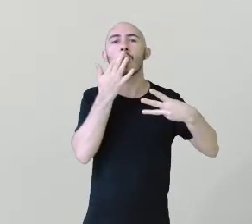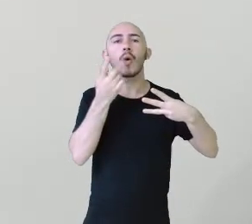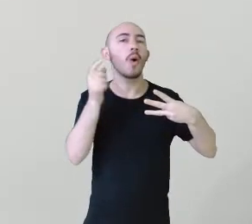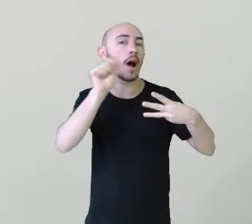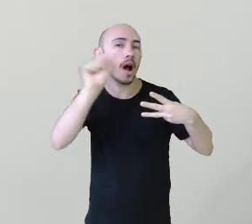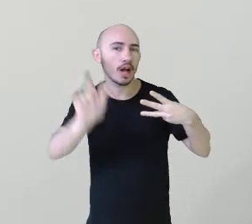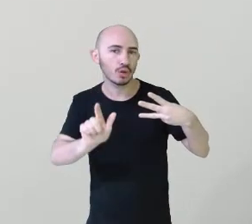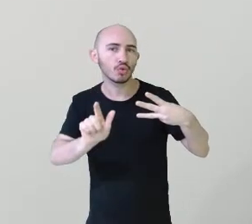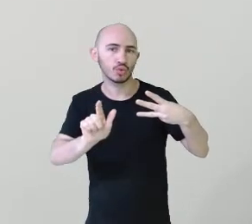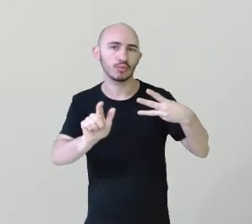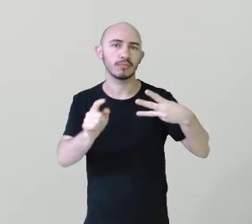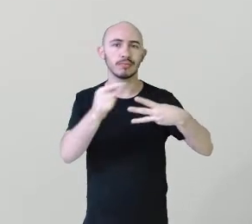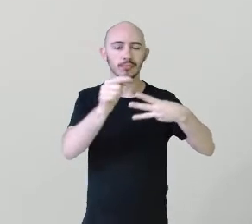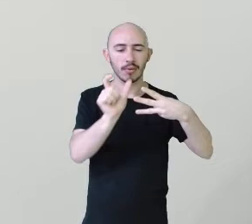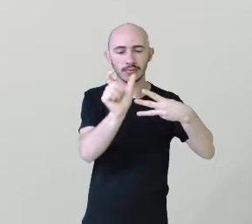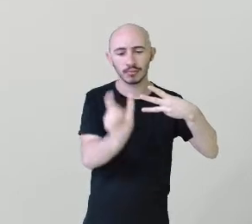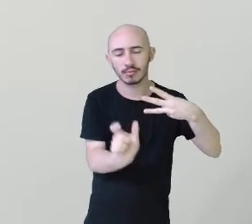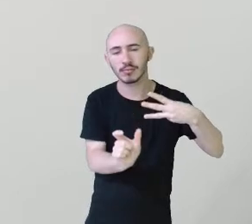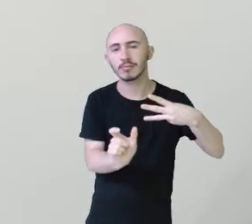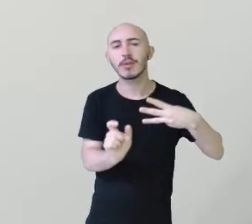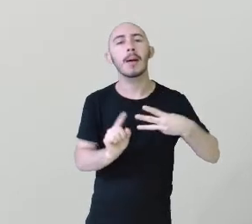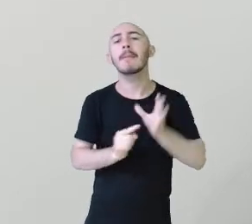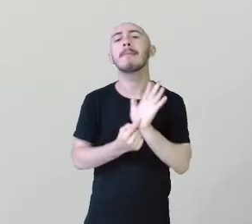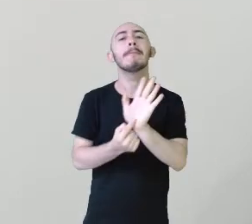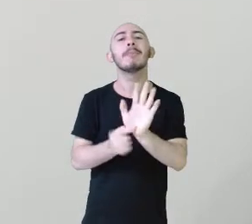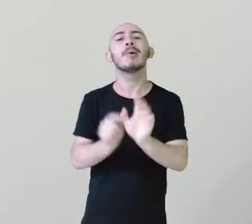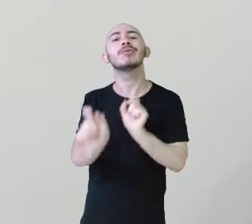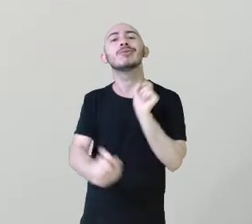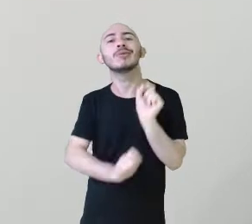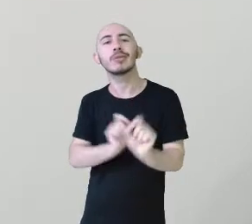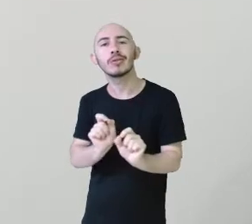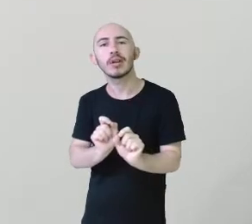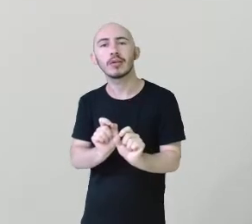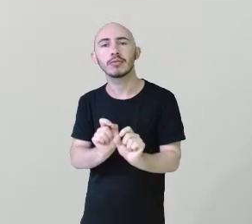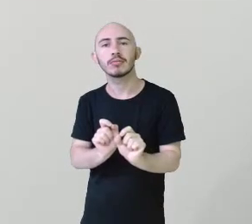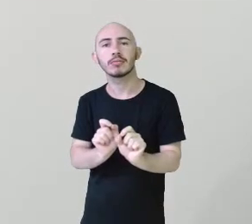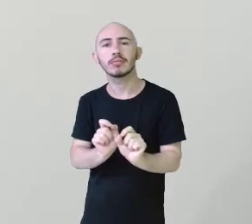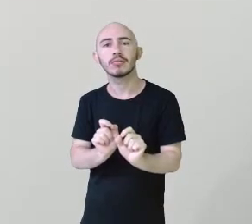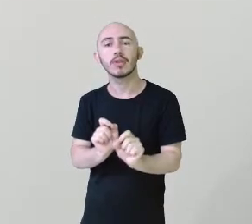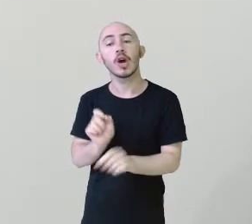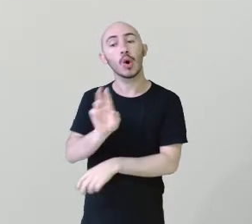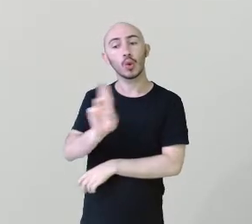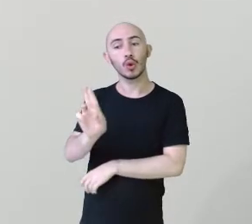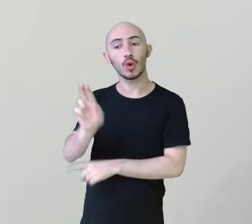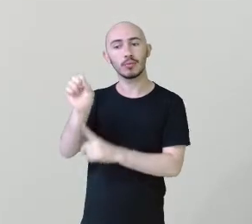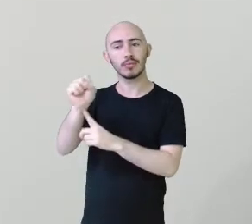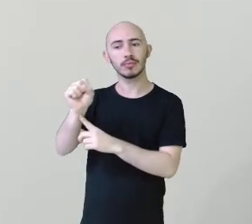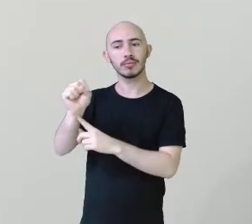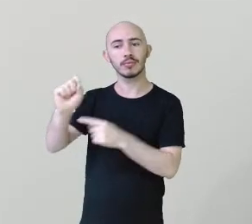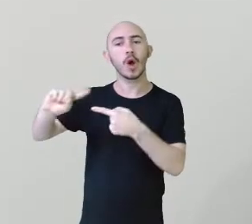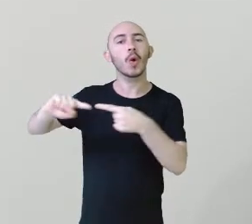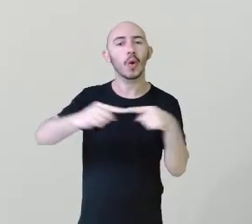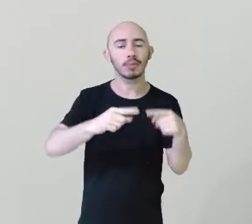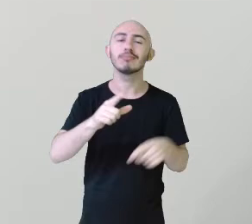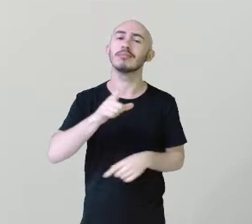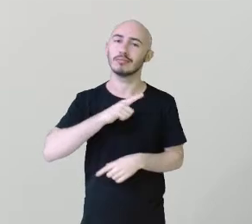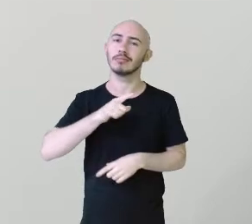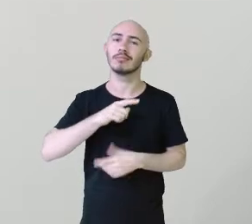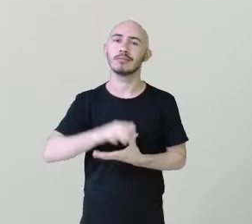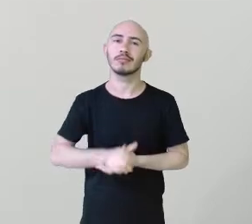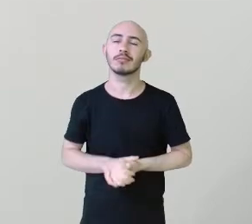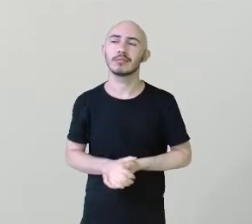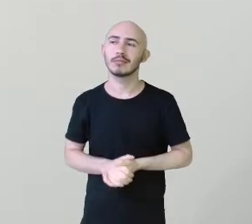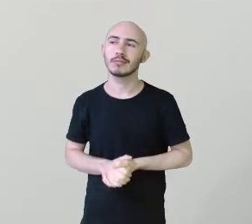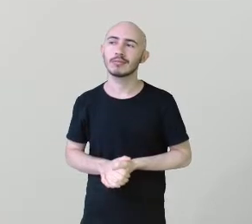cor azul. E essas palavras, elas estão concordando com o nome, né? Só que no caso aí,